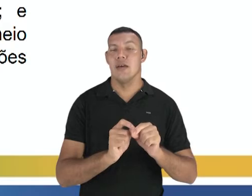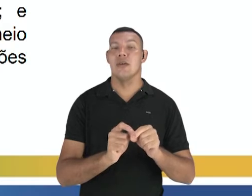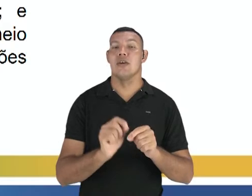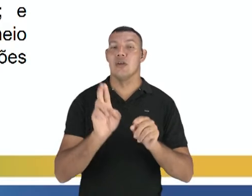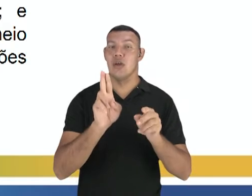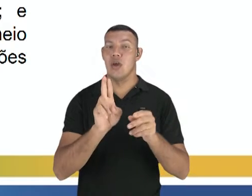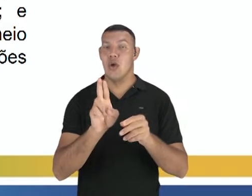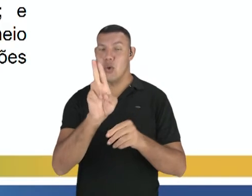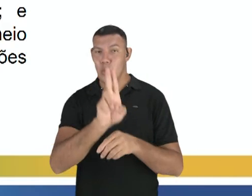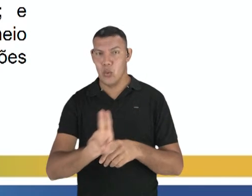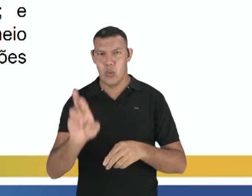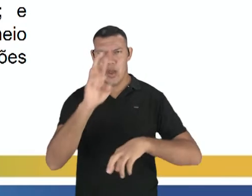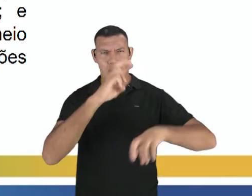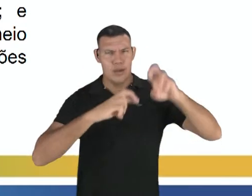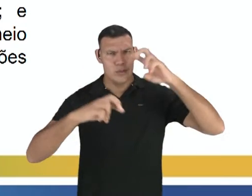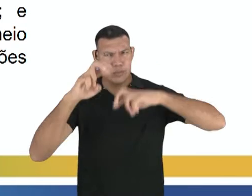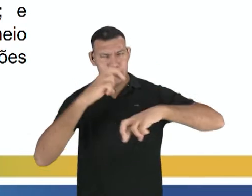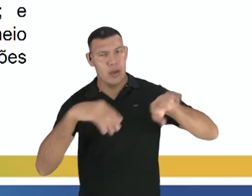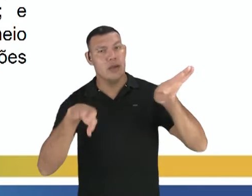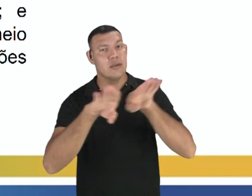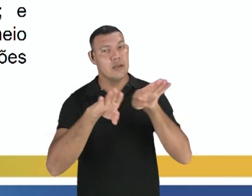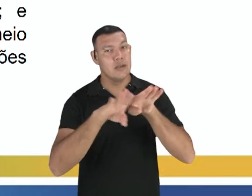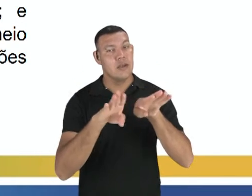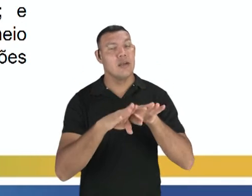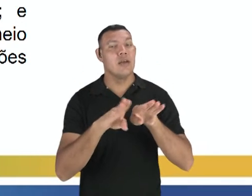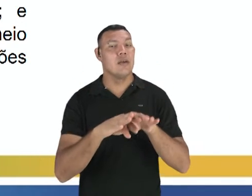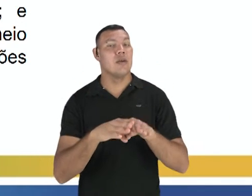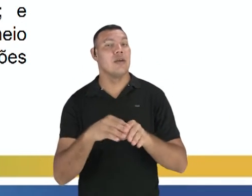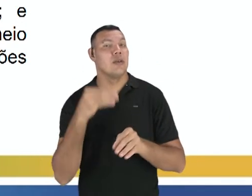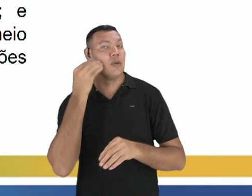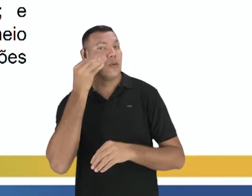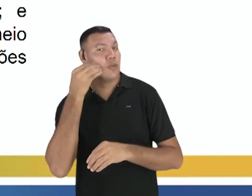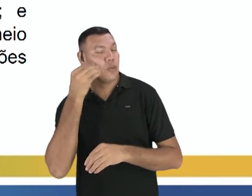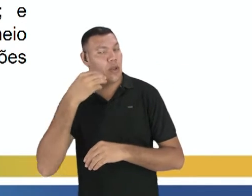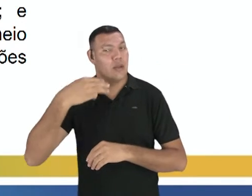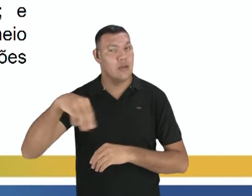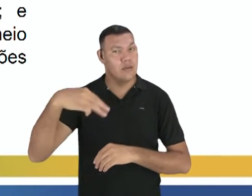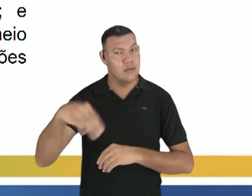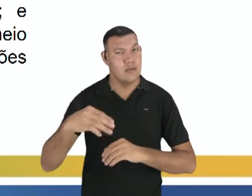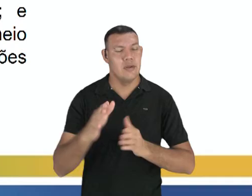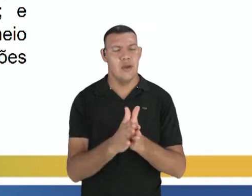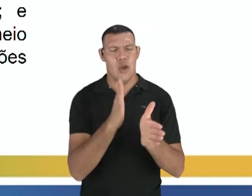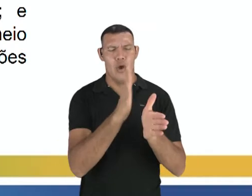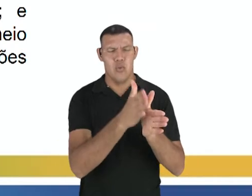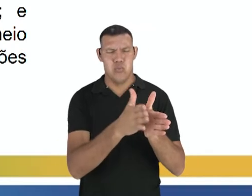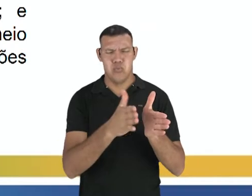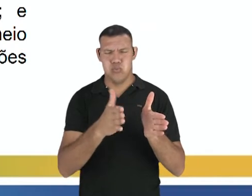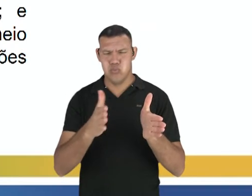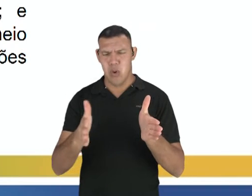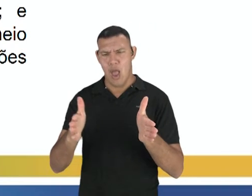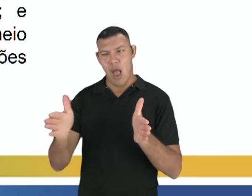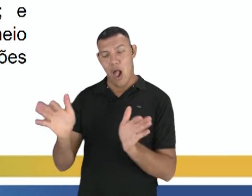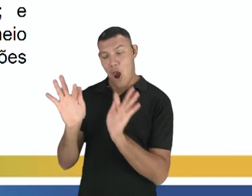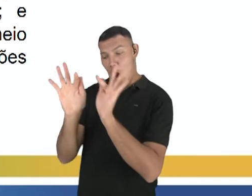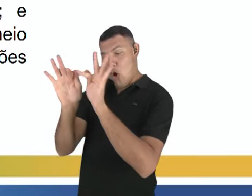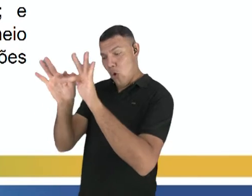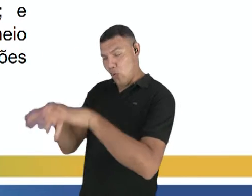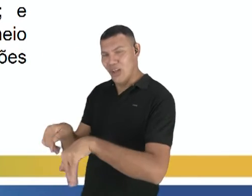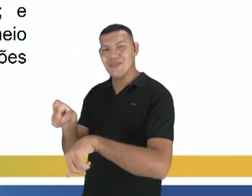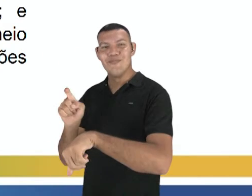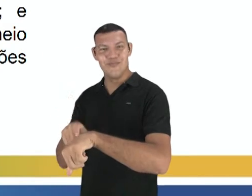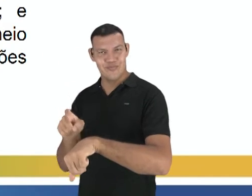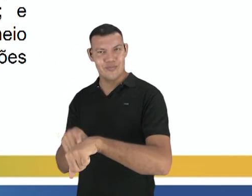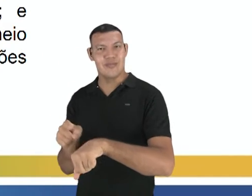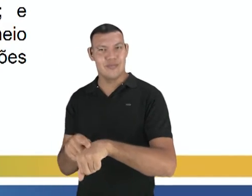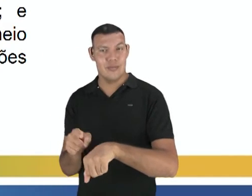através de observação e também de testes matemáticos. E depois de todo esse processo, nós temos a conclusão, que é o momento